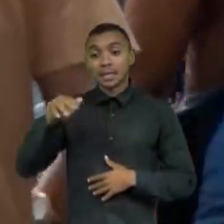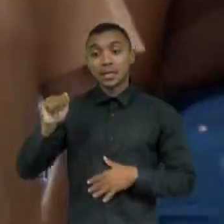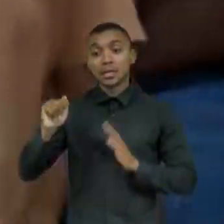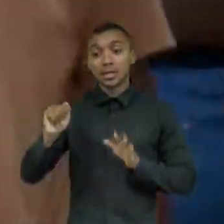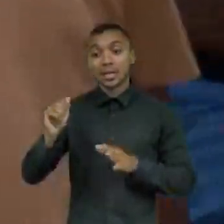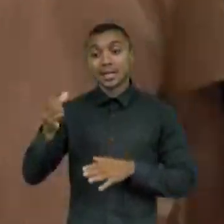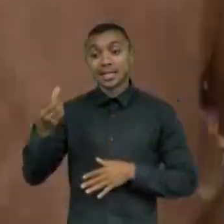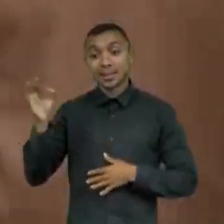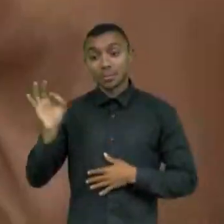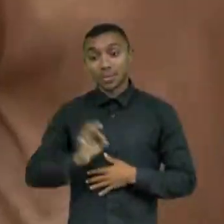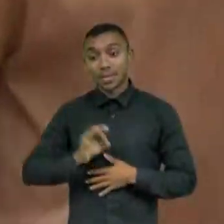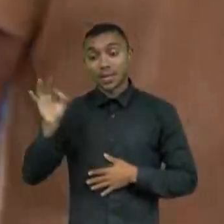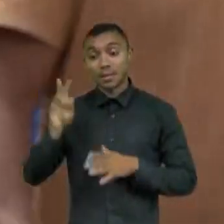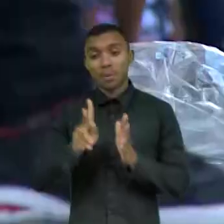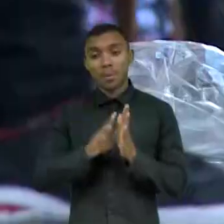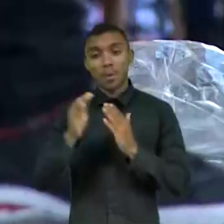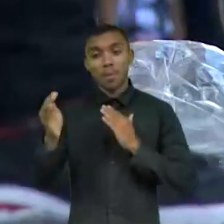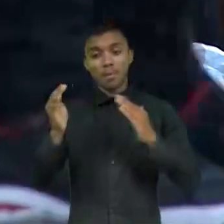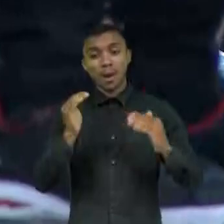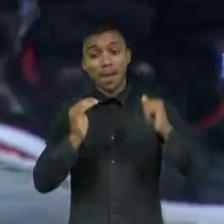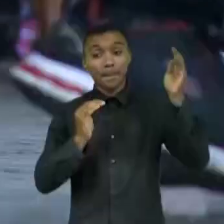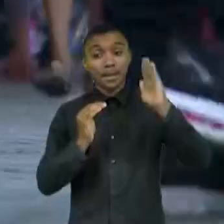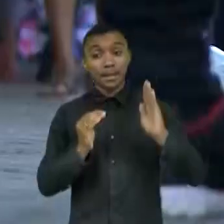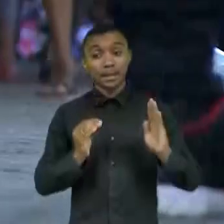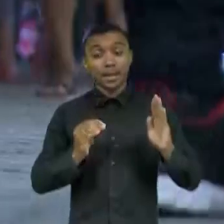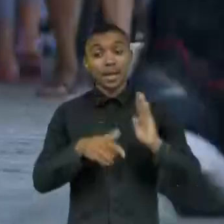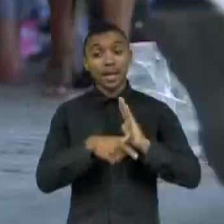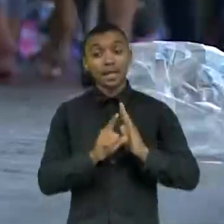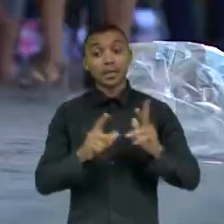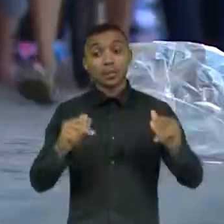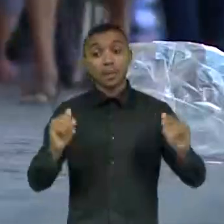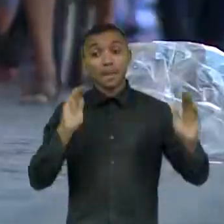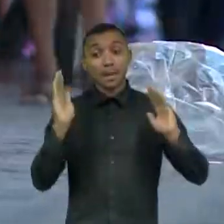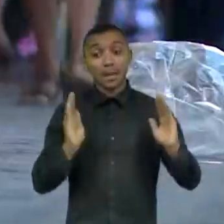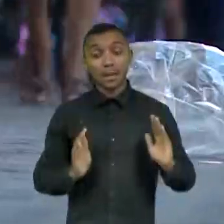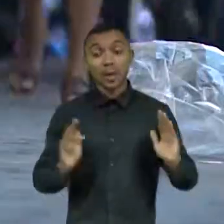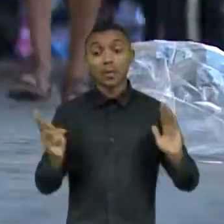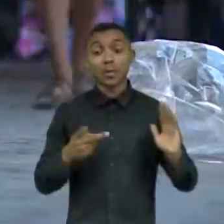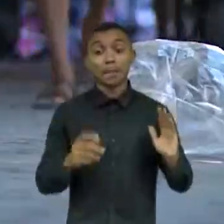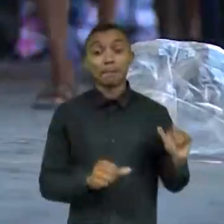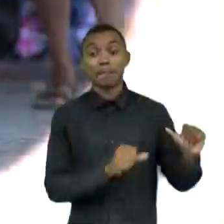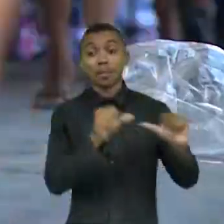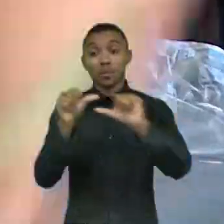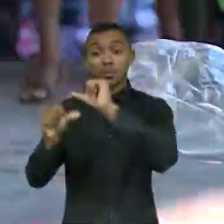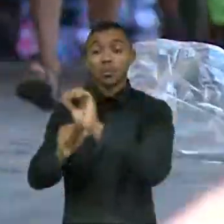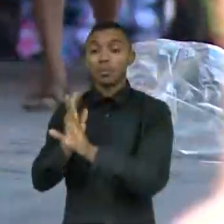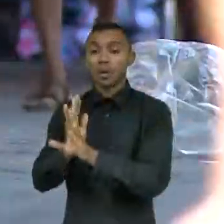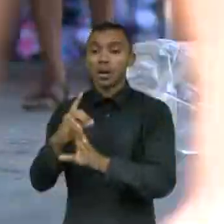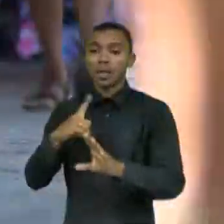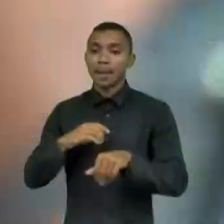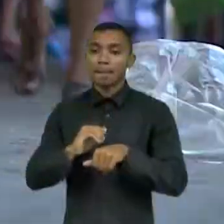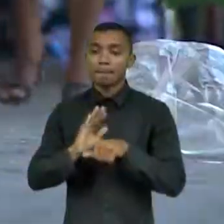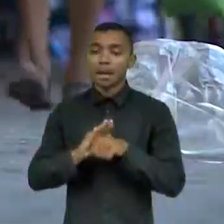população brasileira no mesmo período. A mudança é justificada pelo uso de métodos